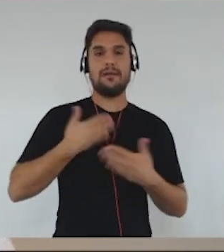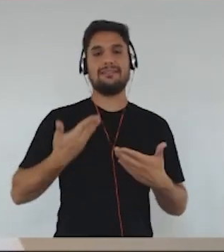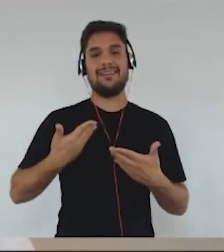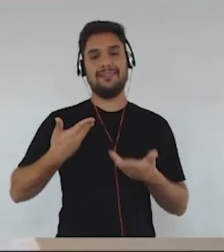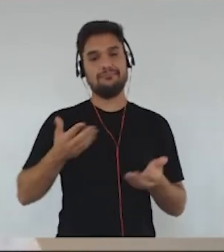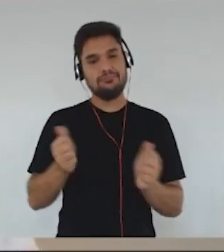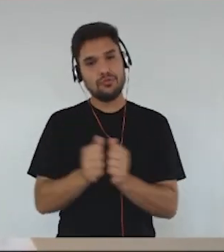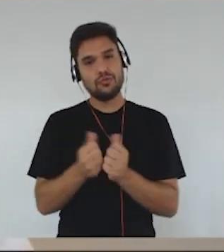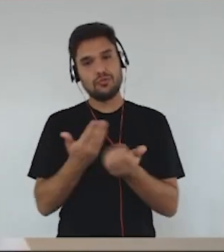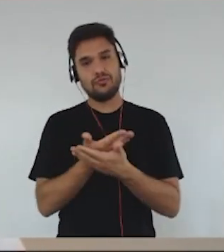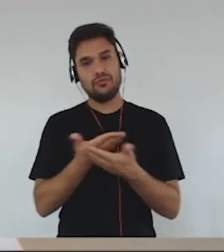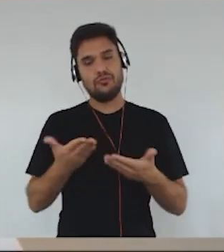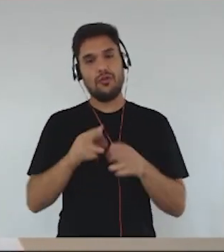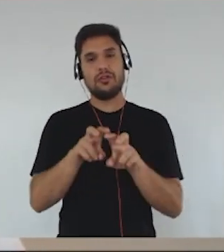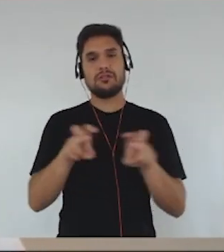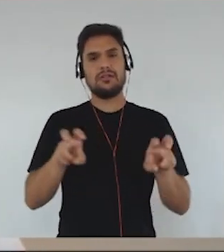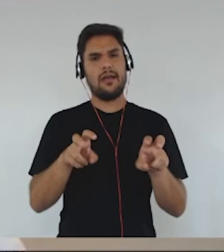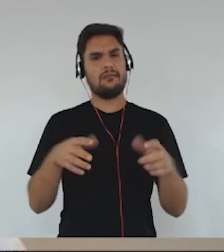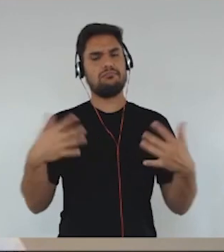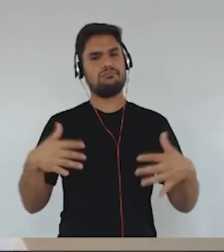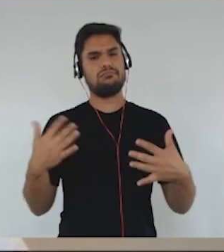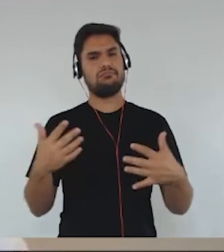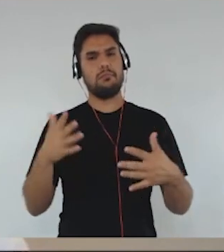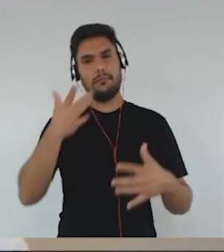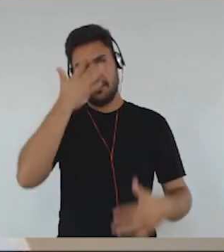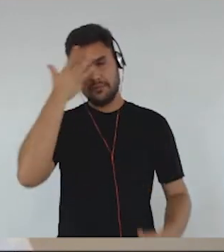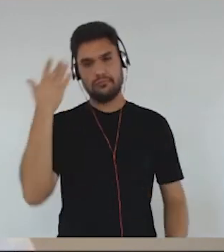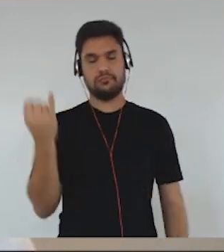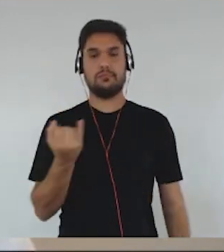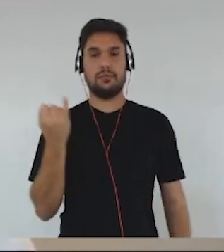dividir esse painel com grandes nomes e amigos.